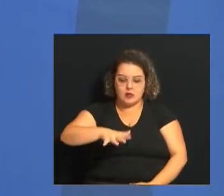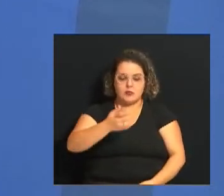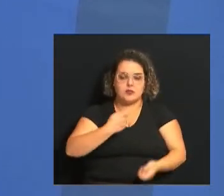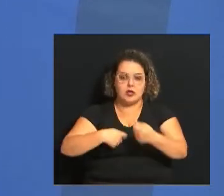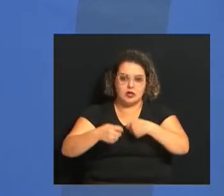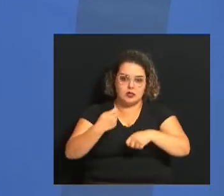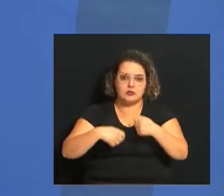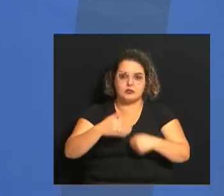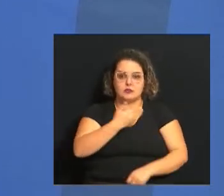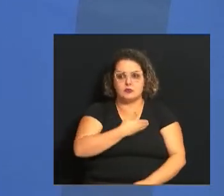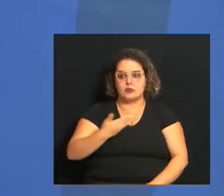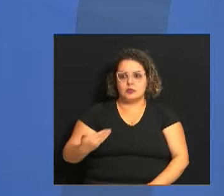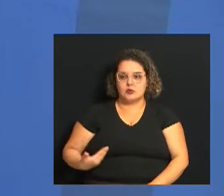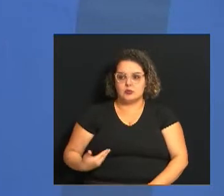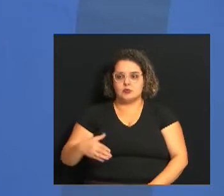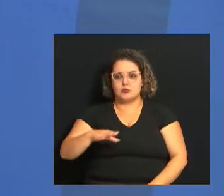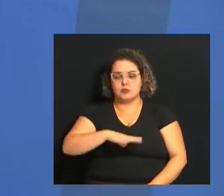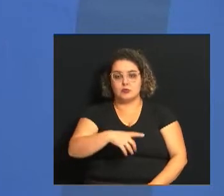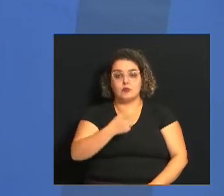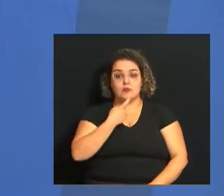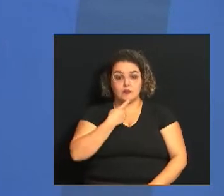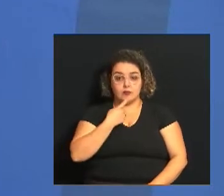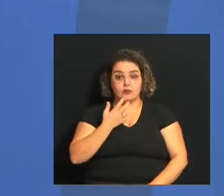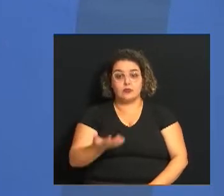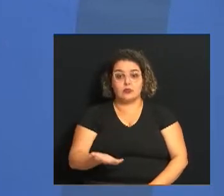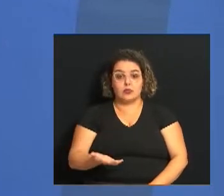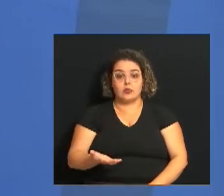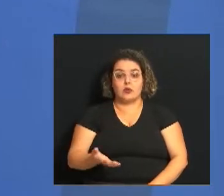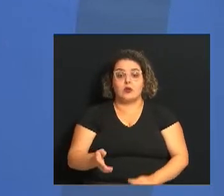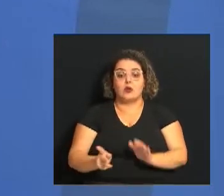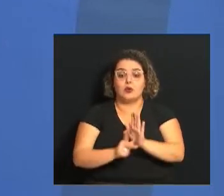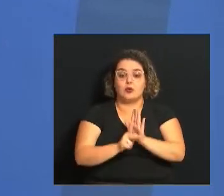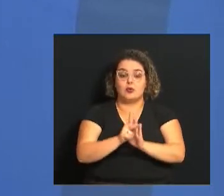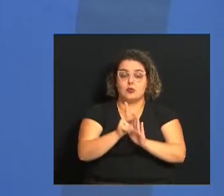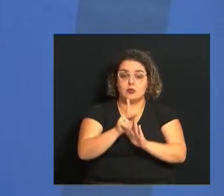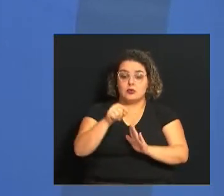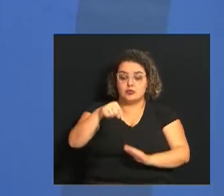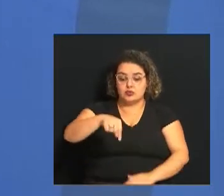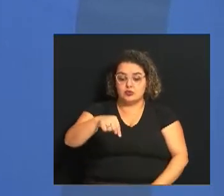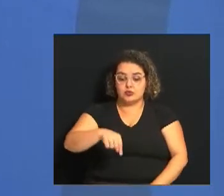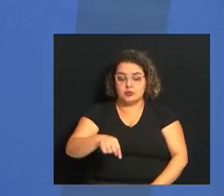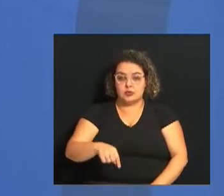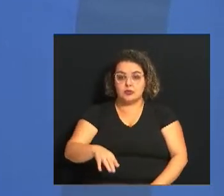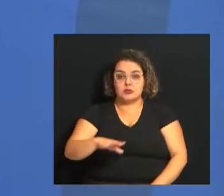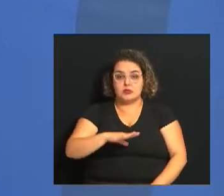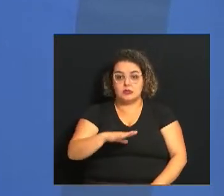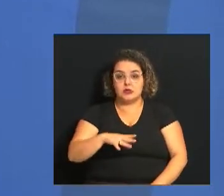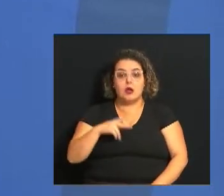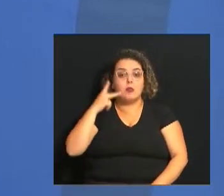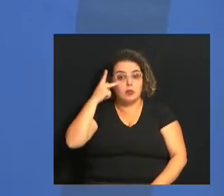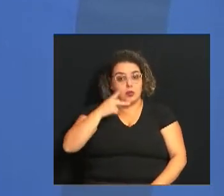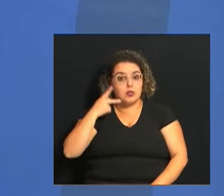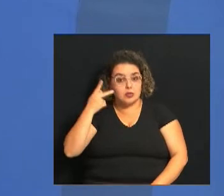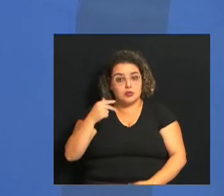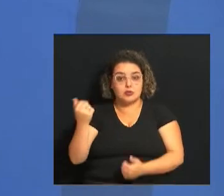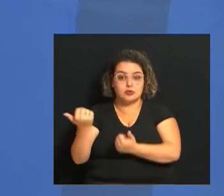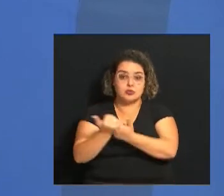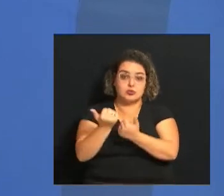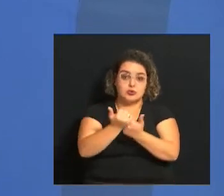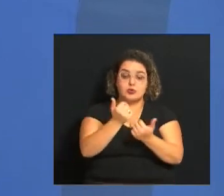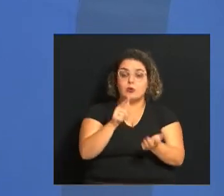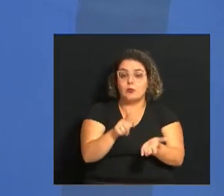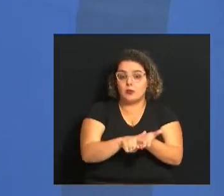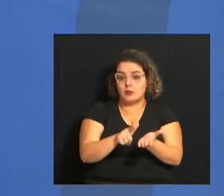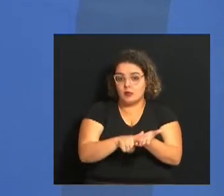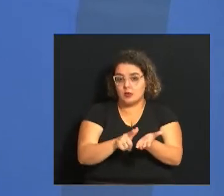pública municipal. O projeto quer instituir aqui na cidade uma política de substituição do papel